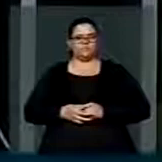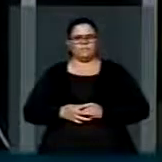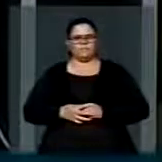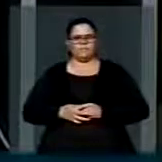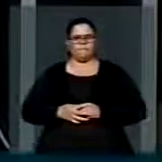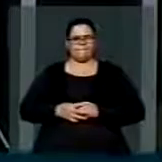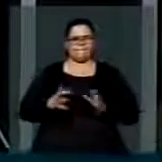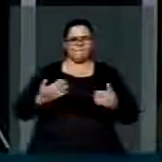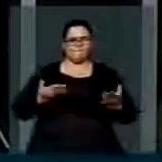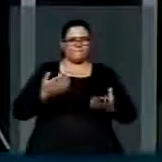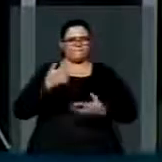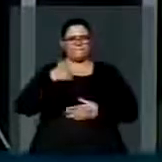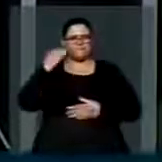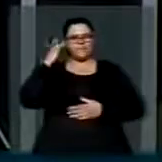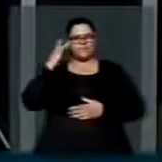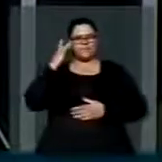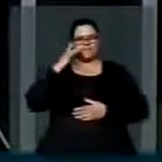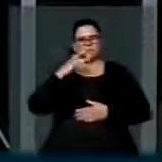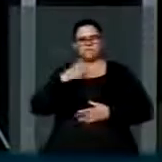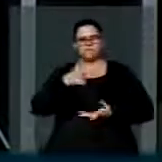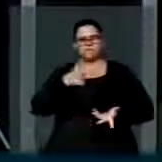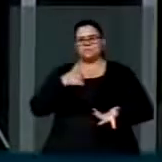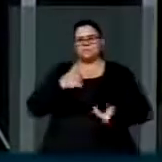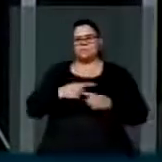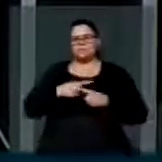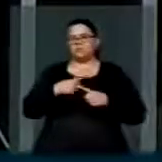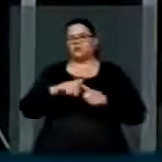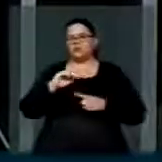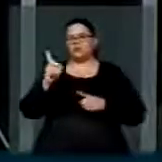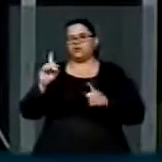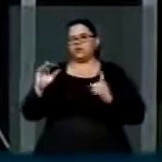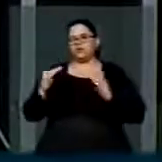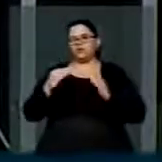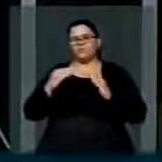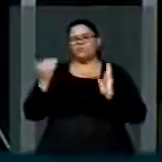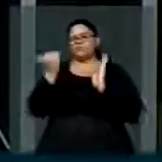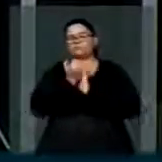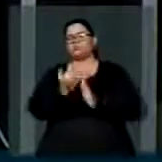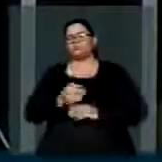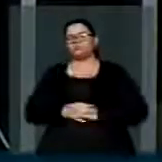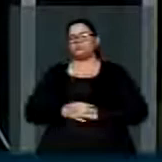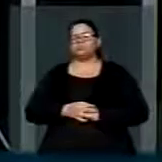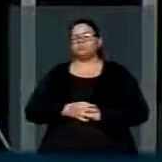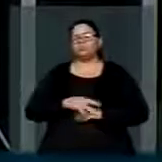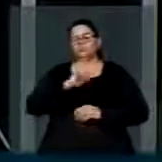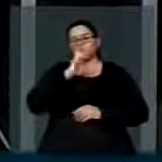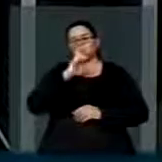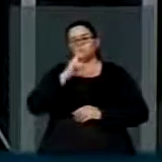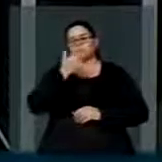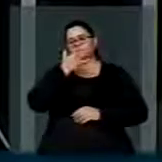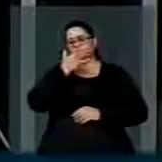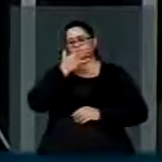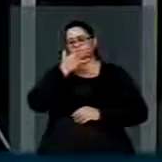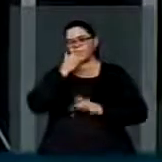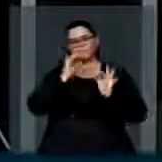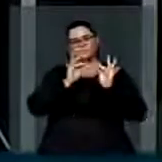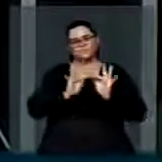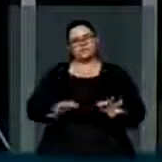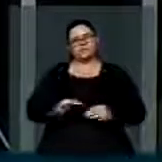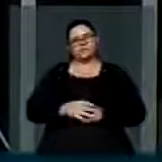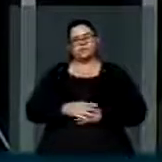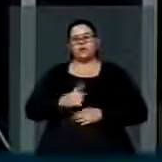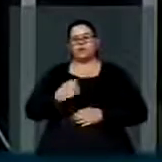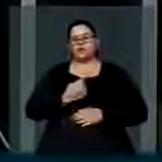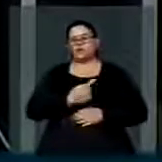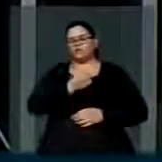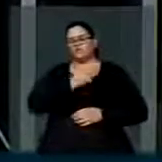que fica, por que não crescemos? Por que só alçamos voo de galinha? A resposta, infelizmente, é simples. Não crescemos